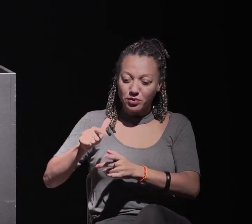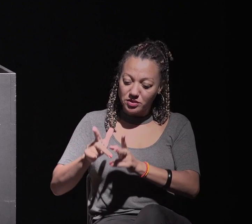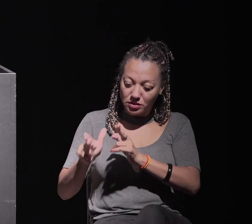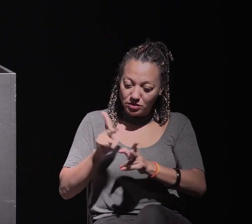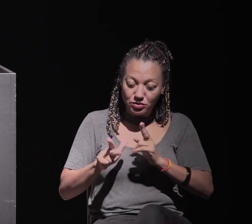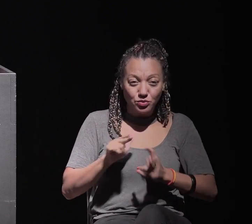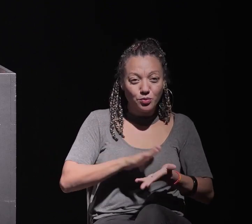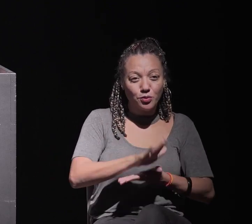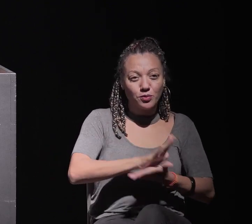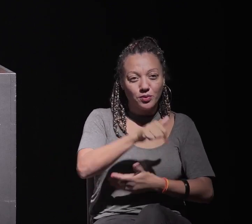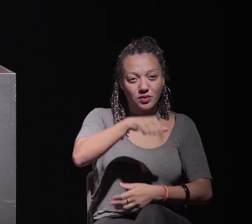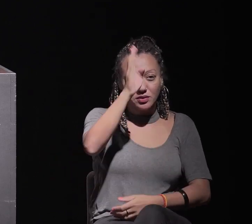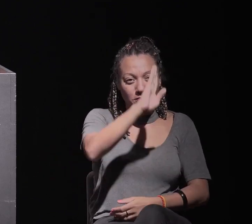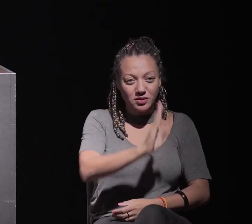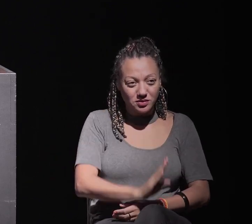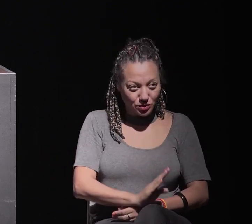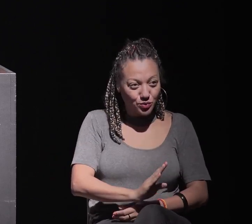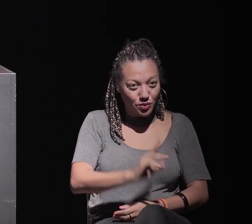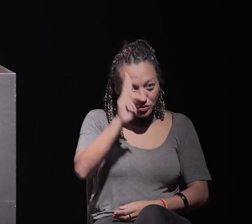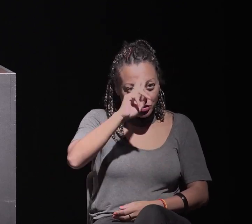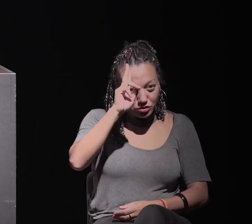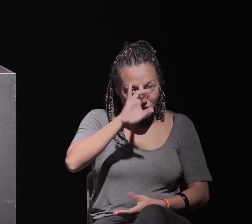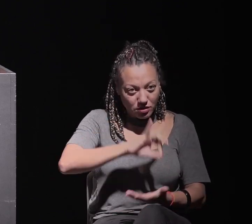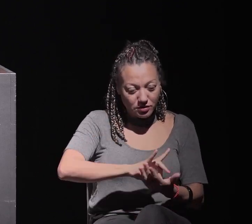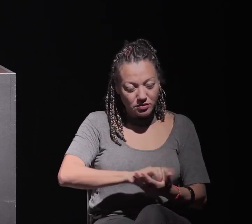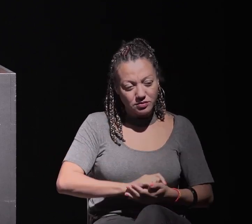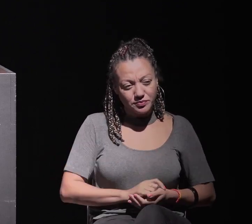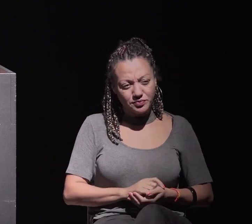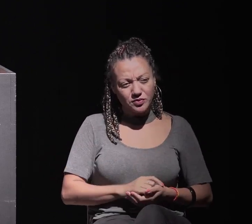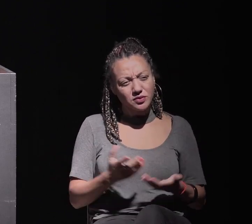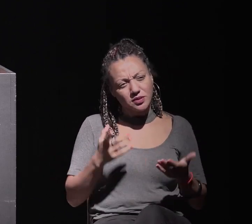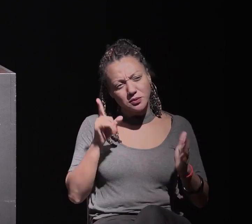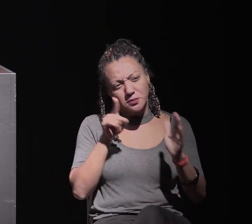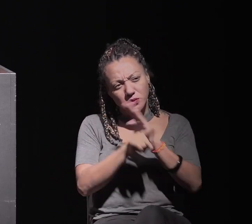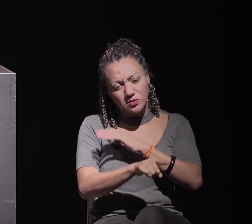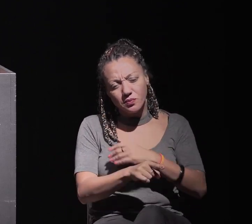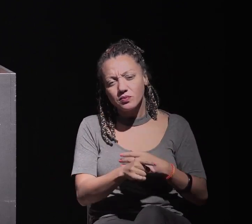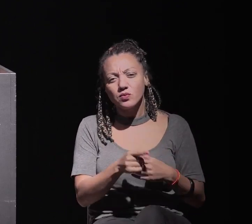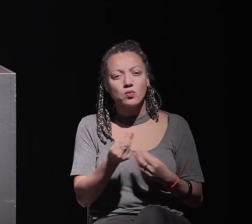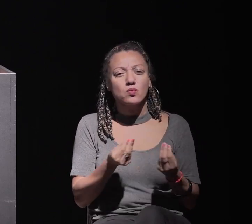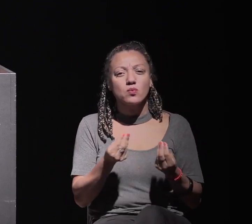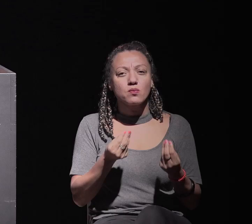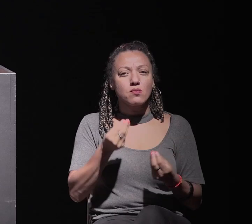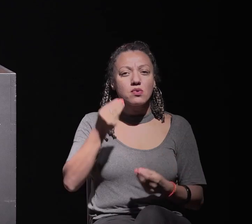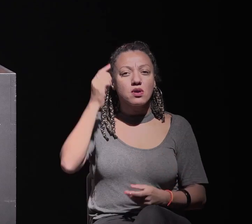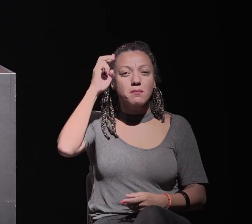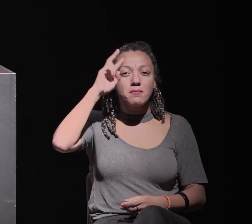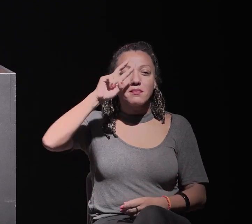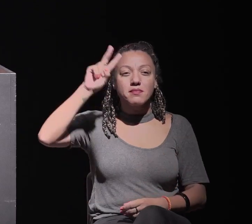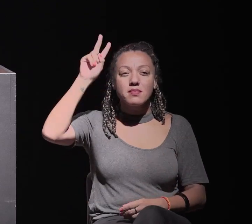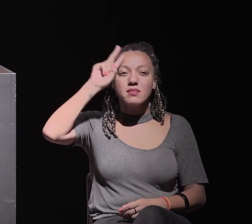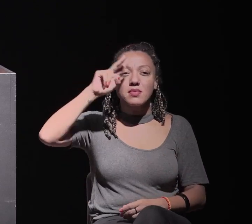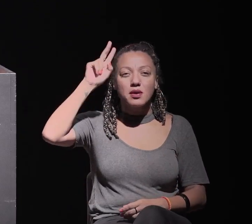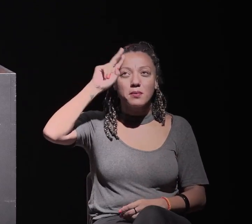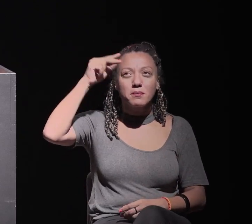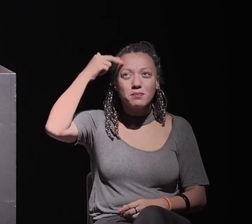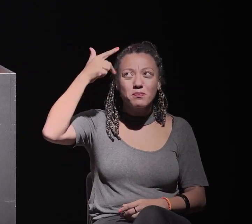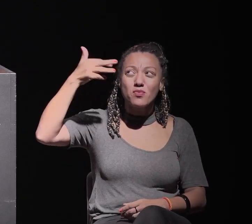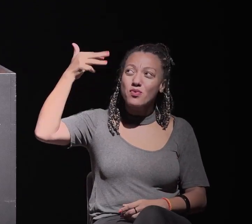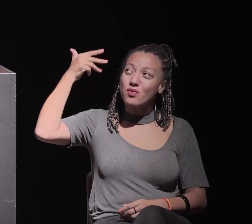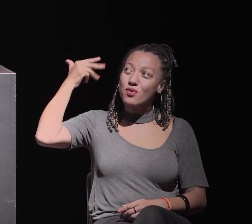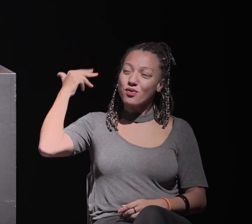Eu queria que a gente pensasse um pouco sobre os usos da memória, sobre a função da história, principalmente nas nossas atividades e